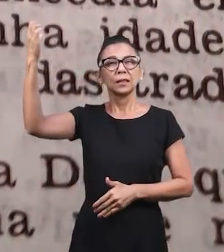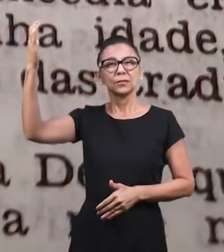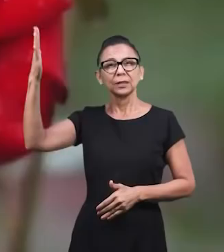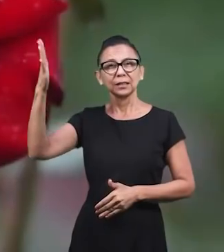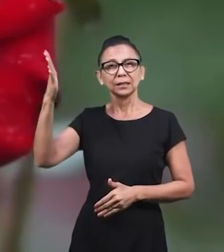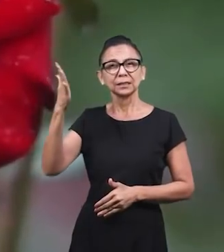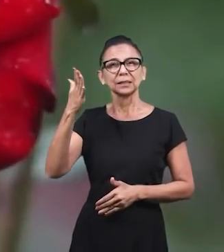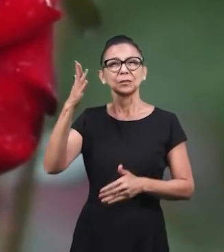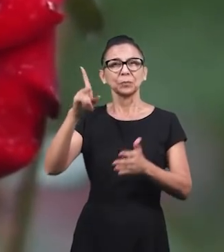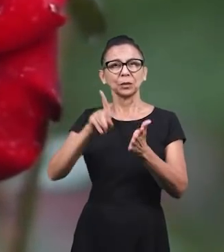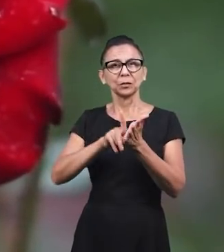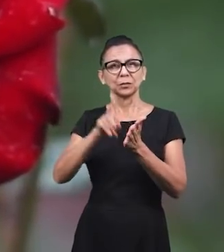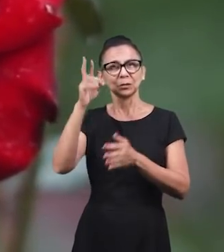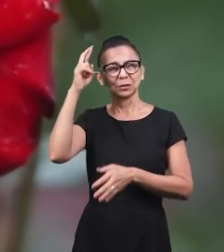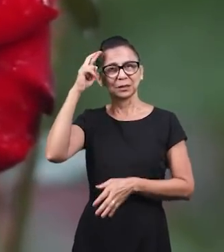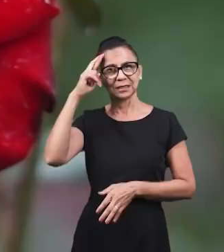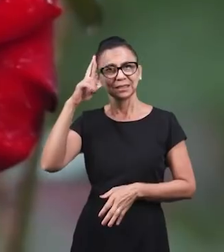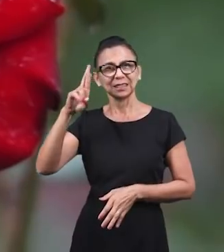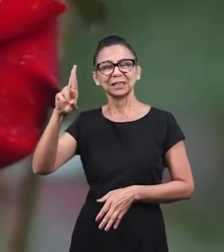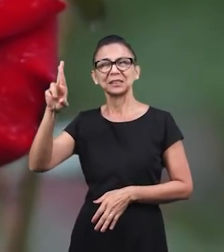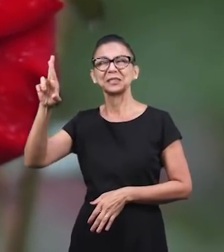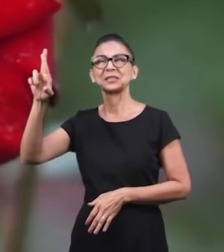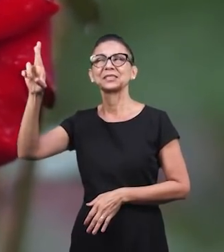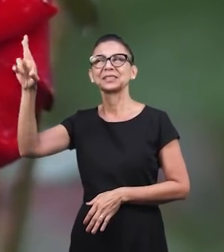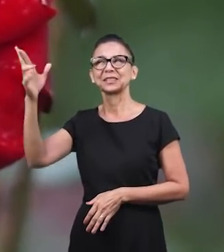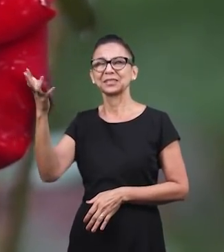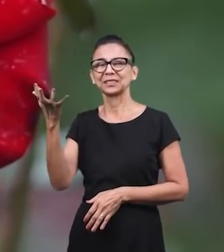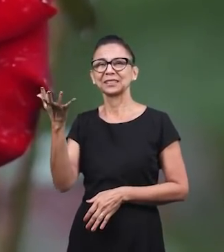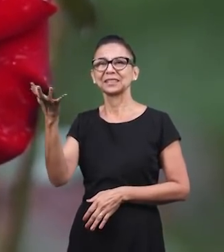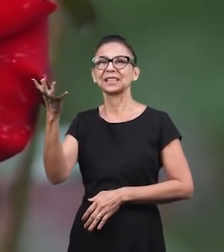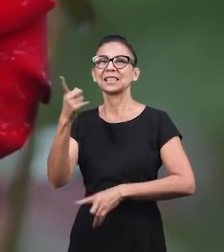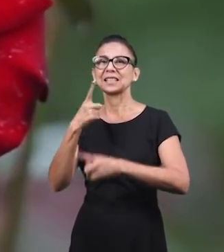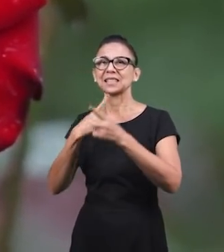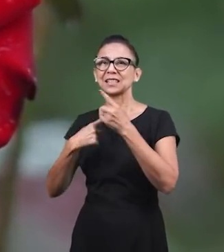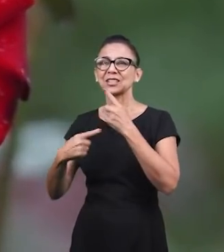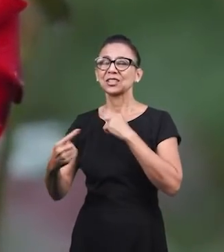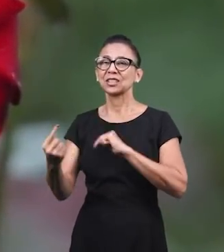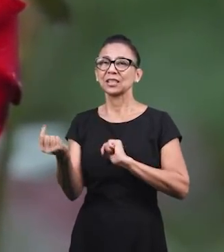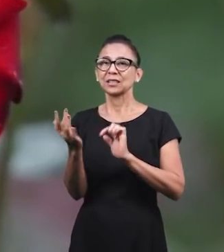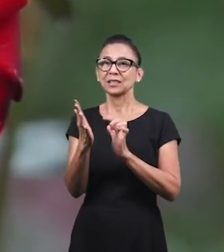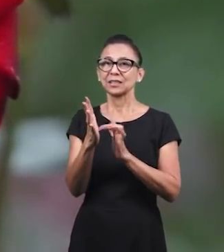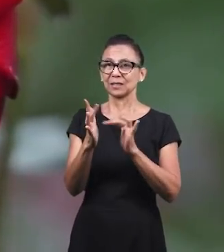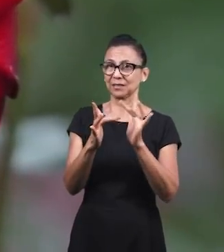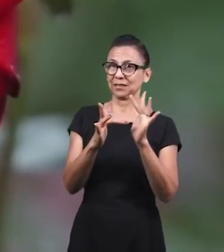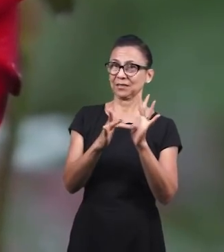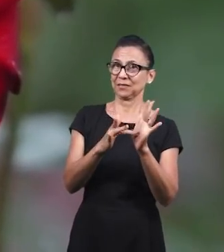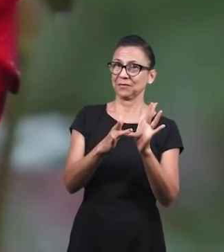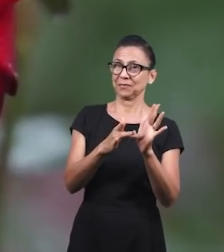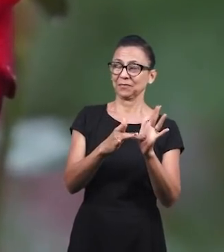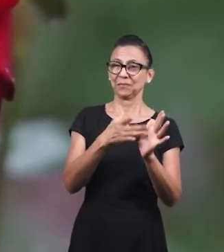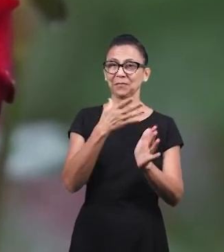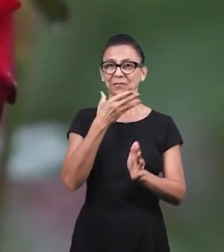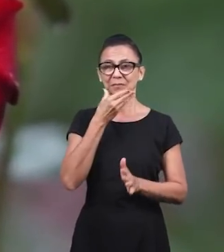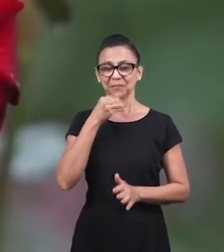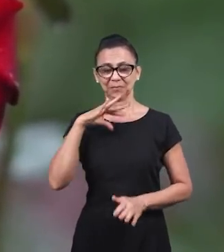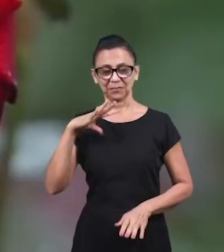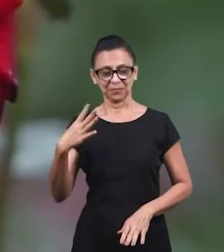Senhor, eu busco a ti, Jesus, meu